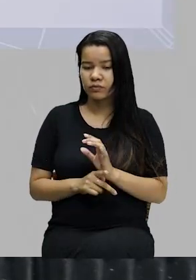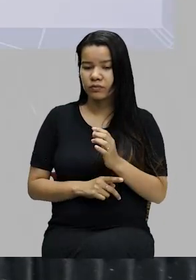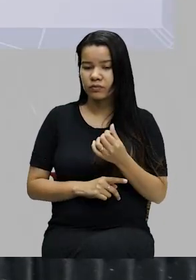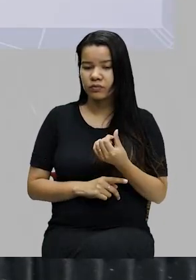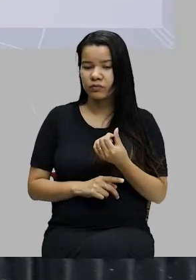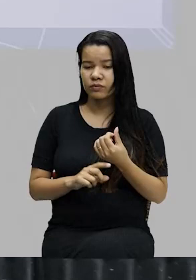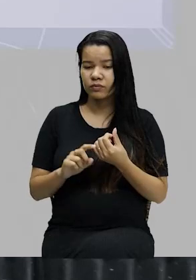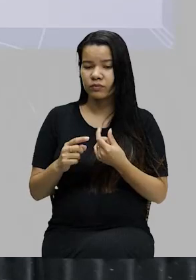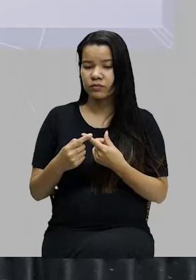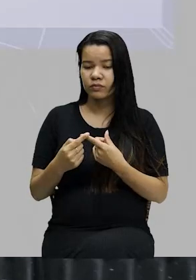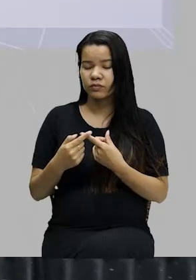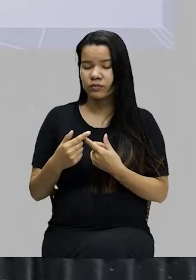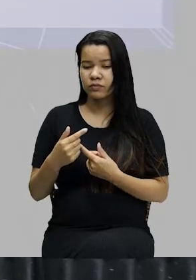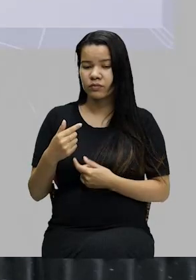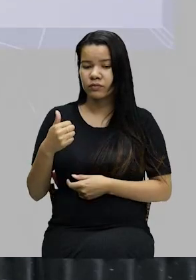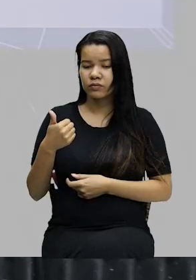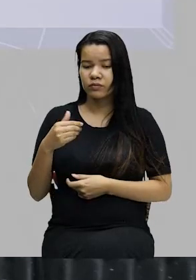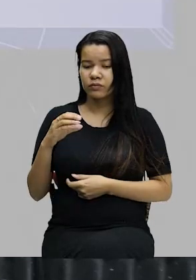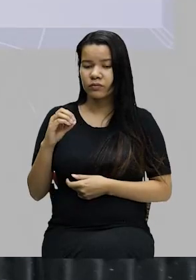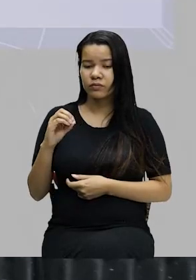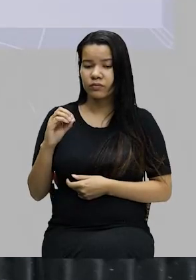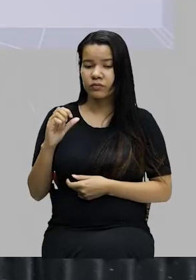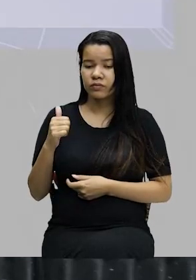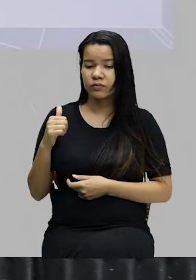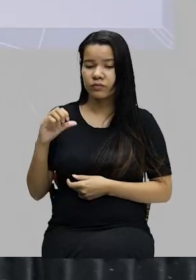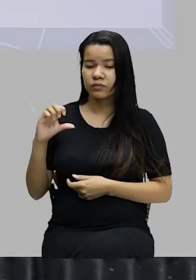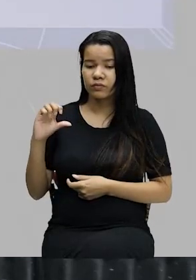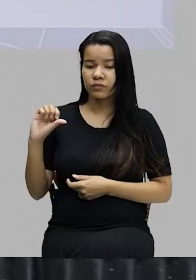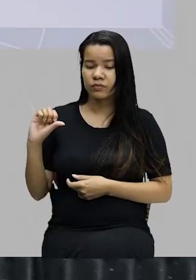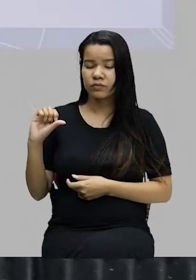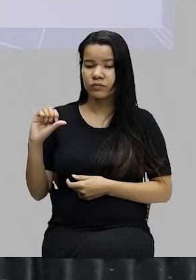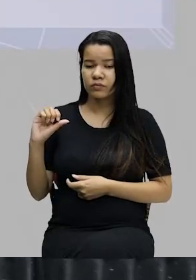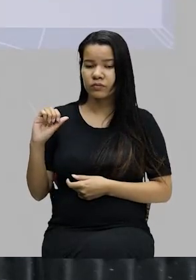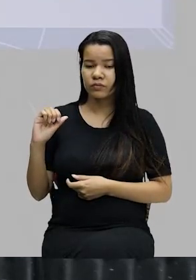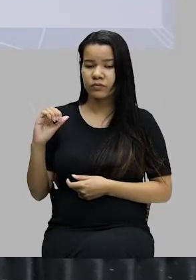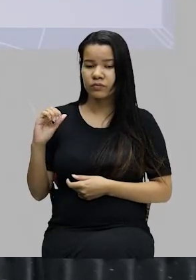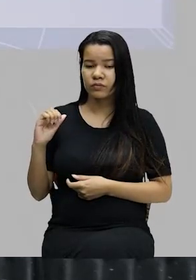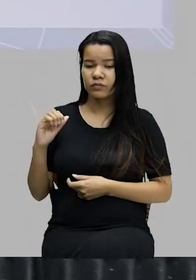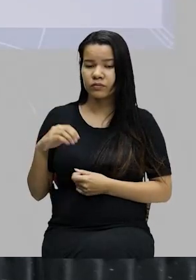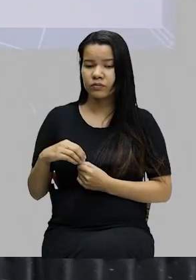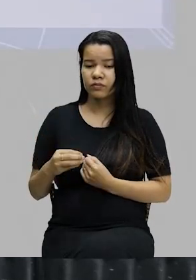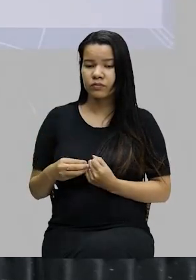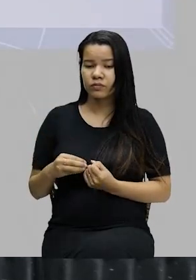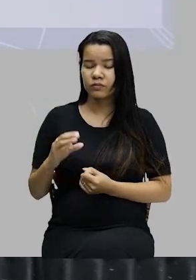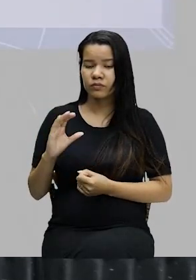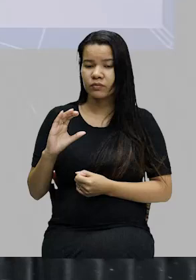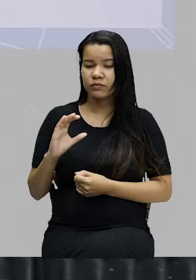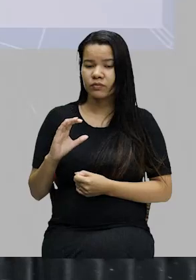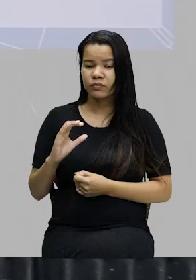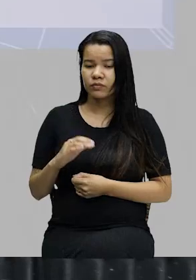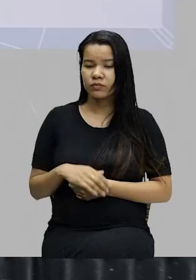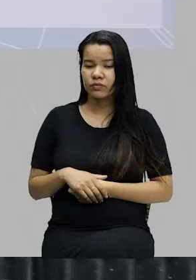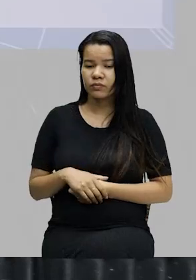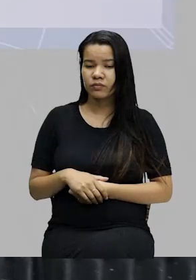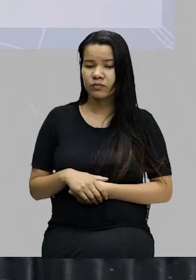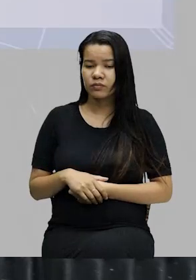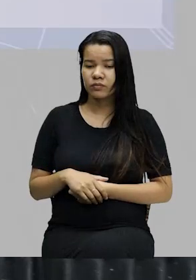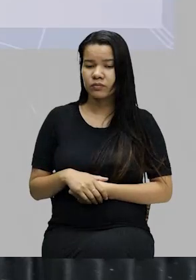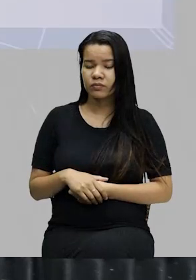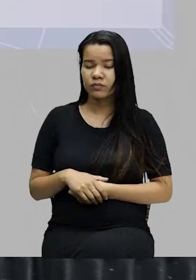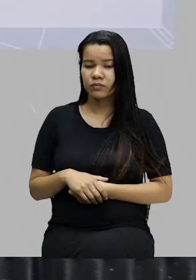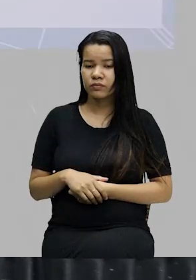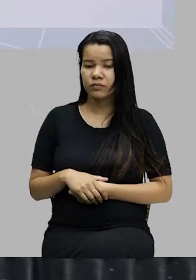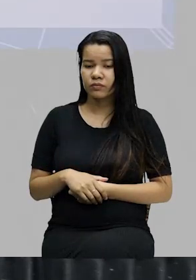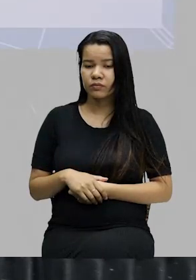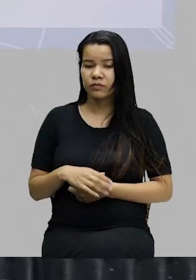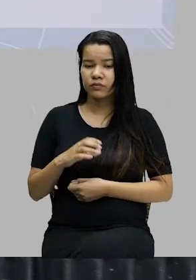6 vezes 10 elevado a 19 átomos de carbono. Beleza, turminha? Constante de Avogadro, 6 vezes 10